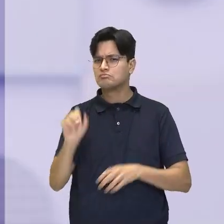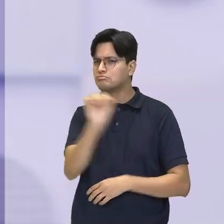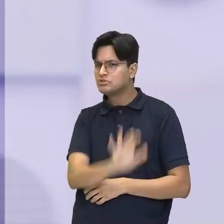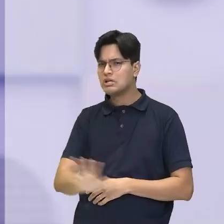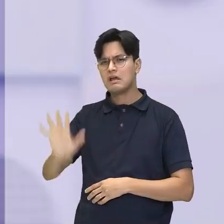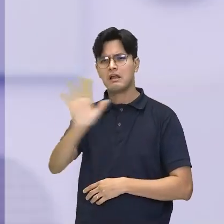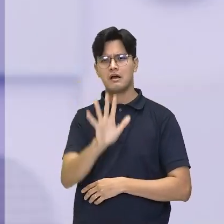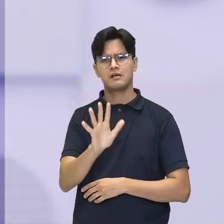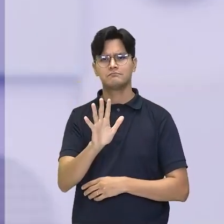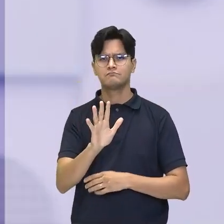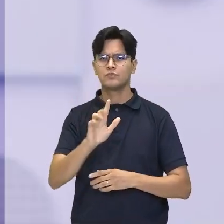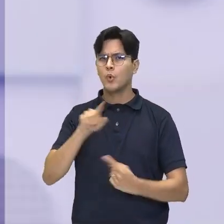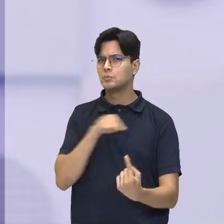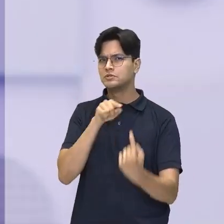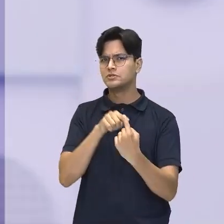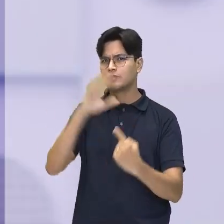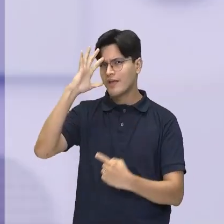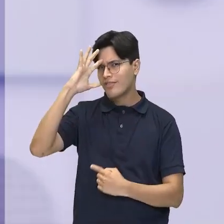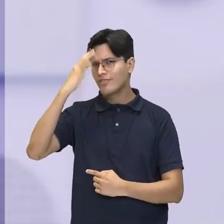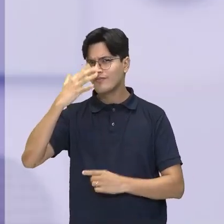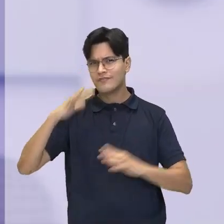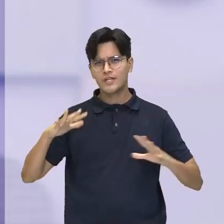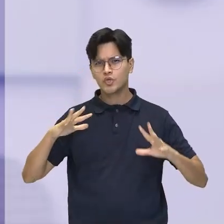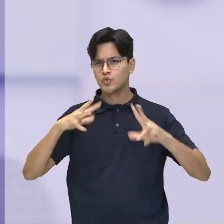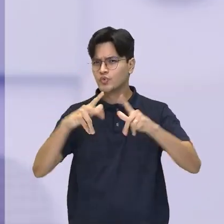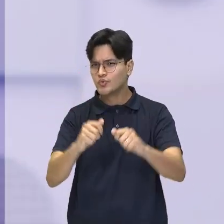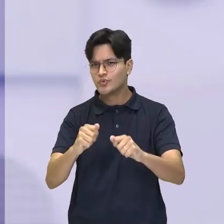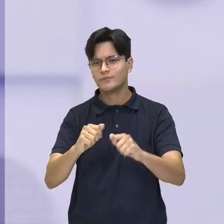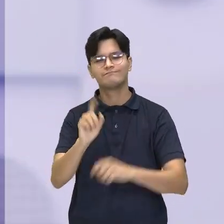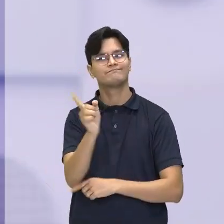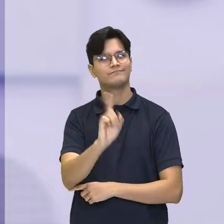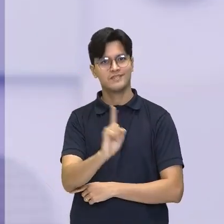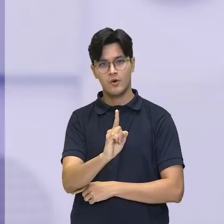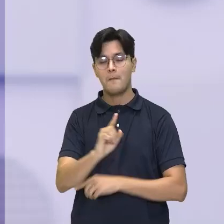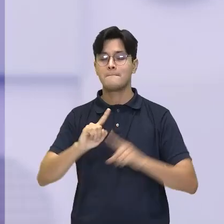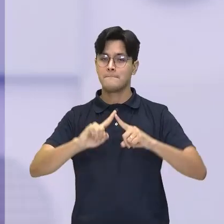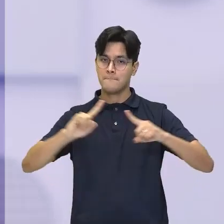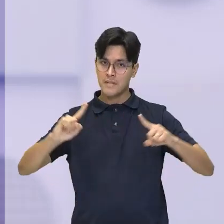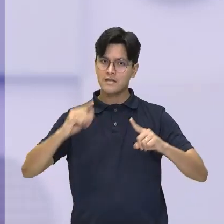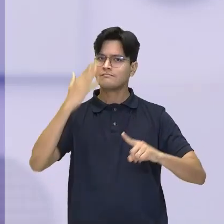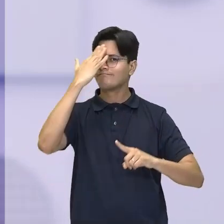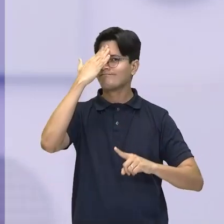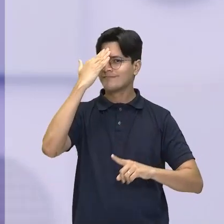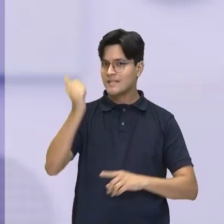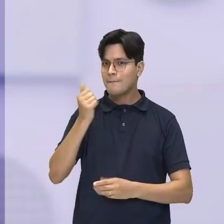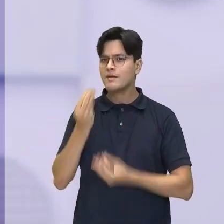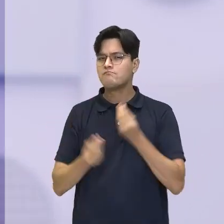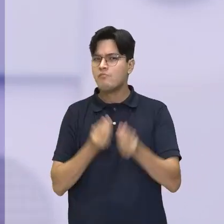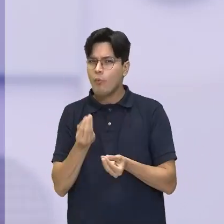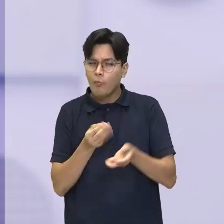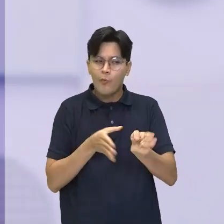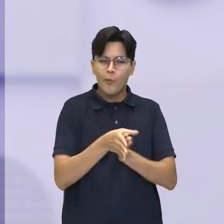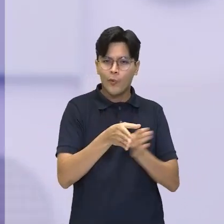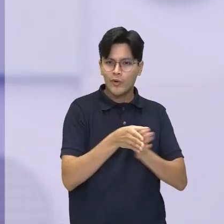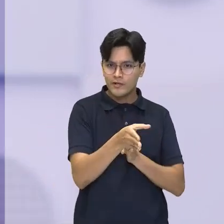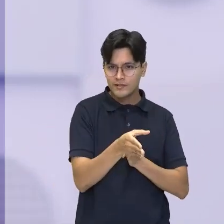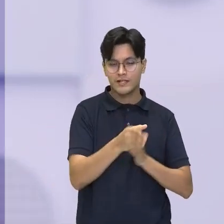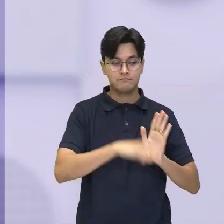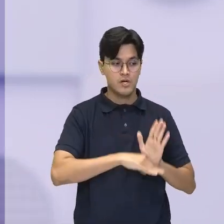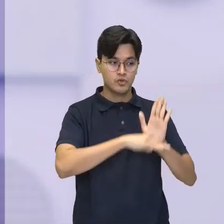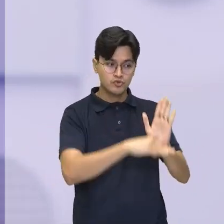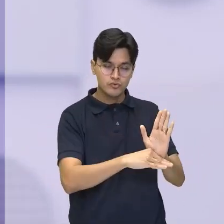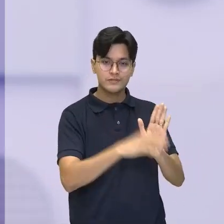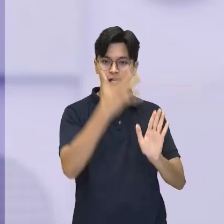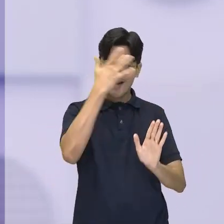para indicar caminhos para que as pessoas que seguem a sua liderança, as pessoas que compõem a